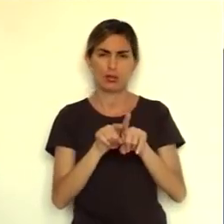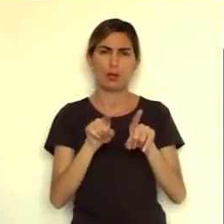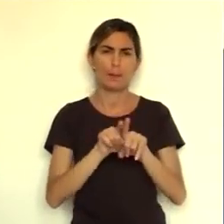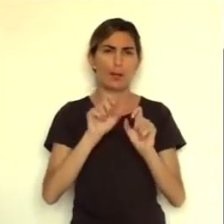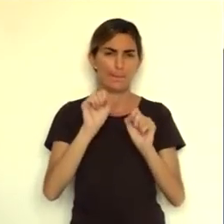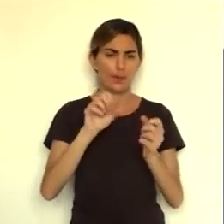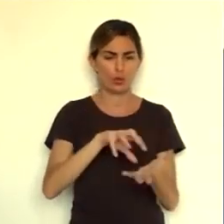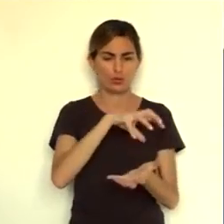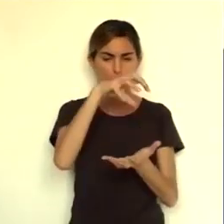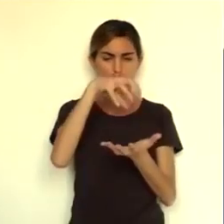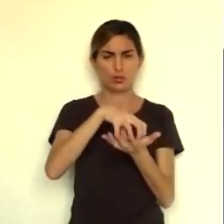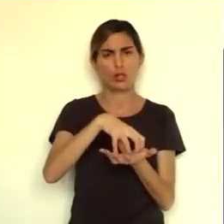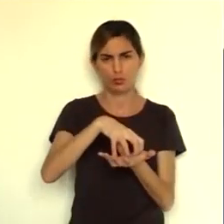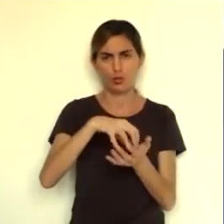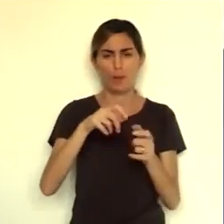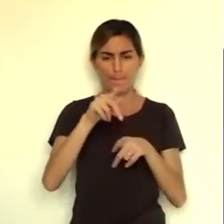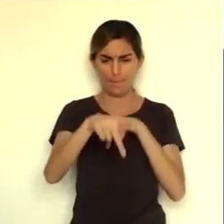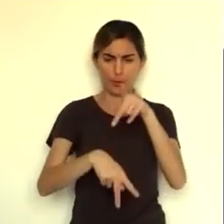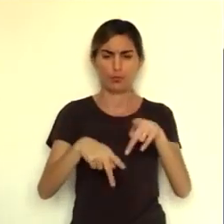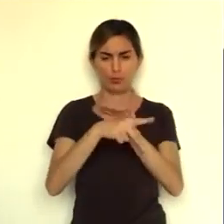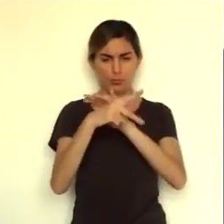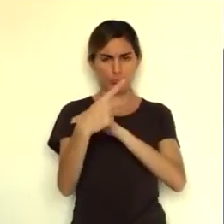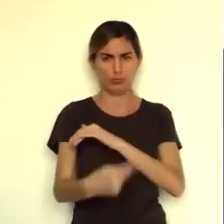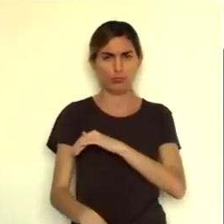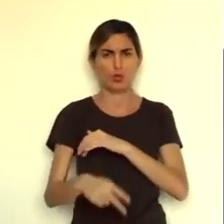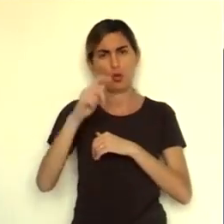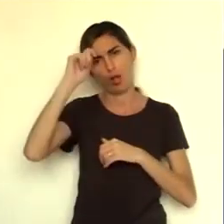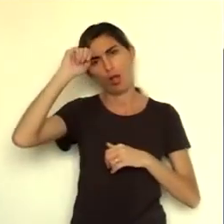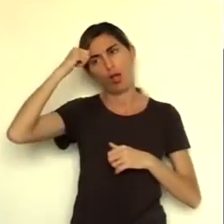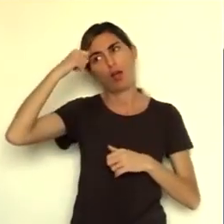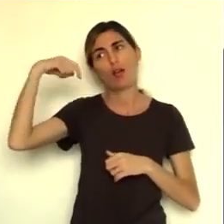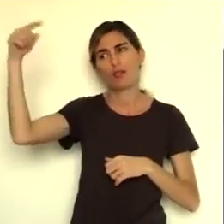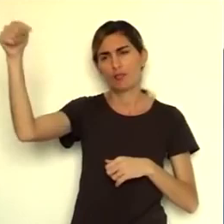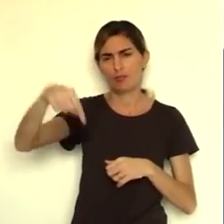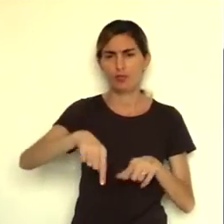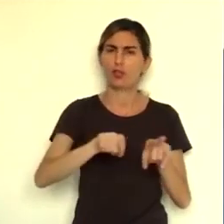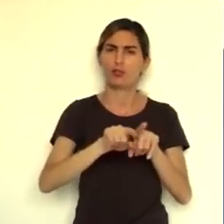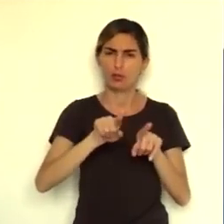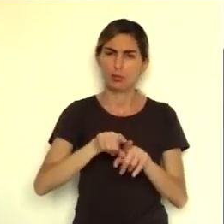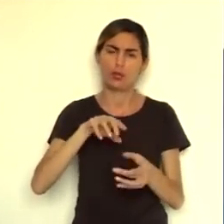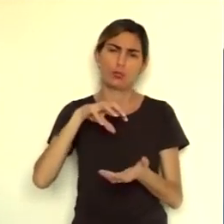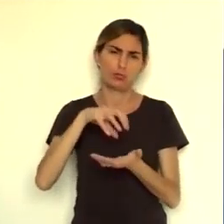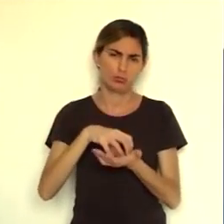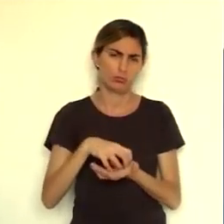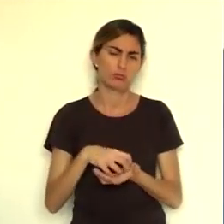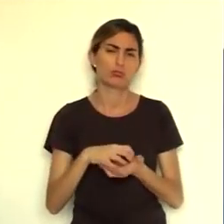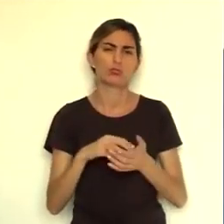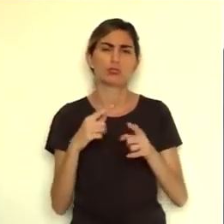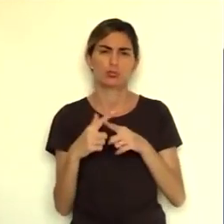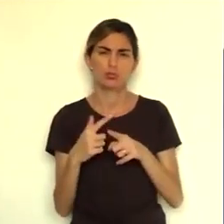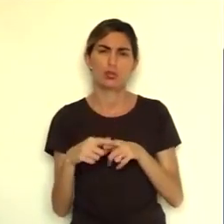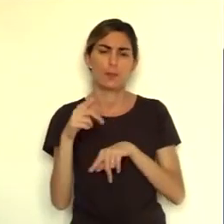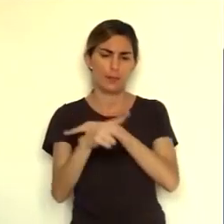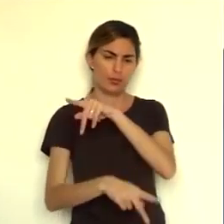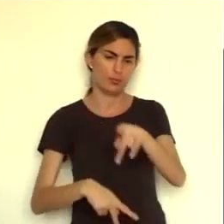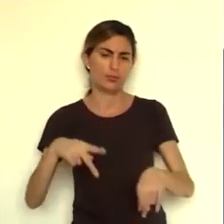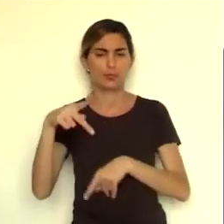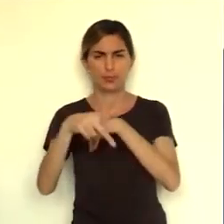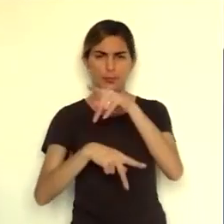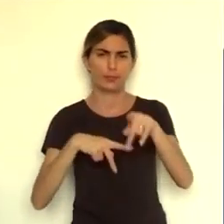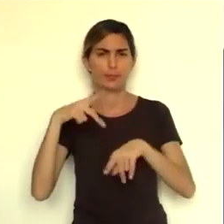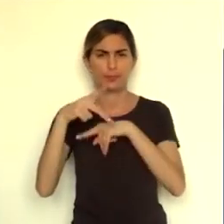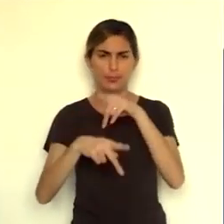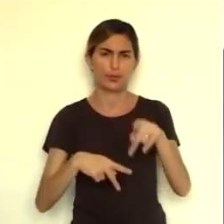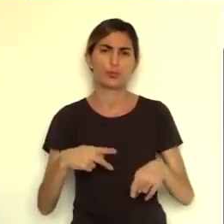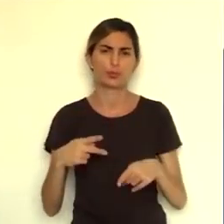ele pode também ser o centro por ser uma população nativa, como o africano também pode estar ali no centro, né? Como